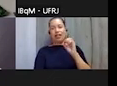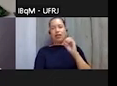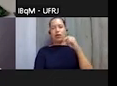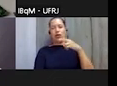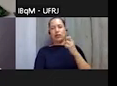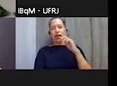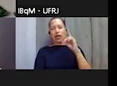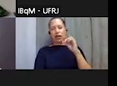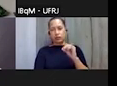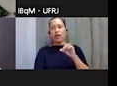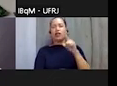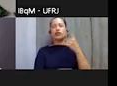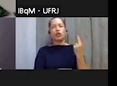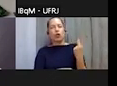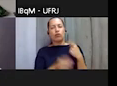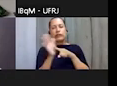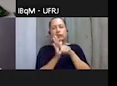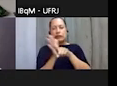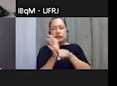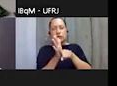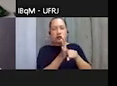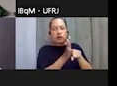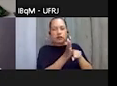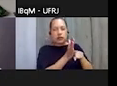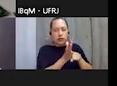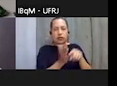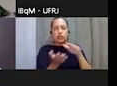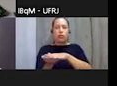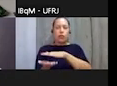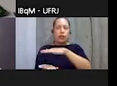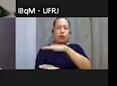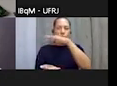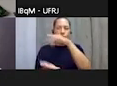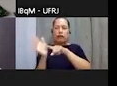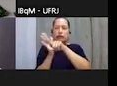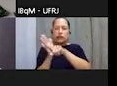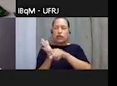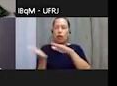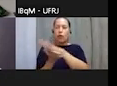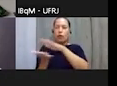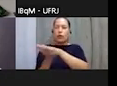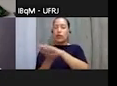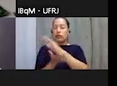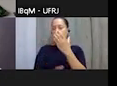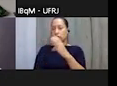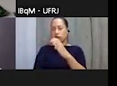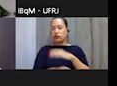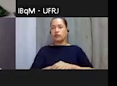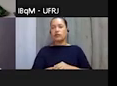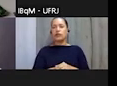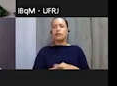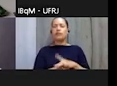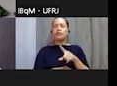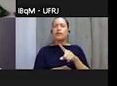análise de acervos de paleontologia e de consultas de publicação científica, fazendo um